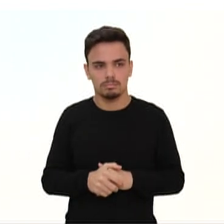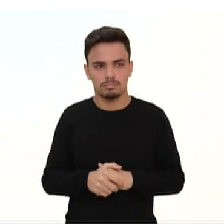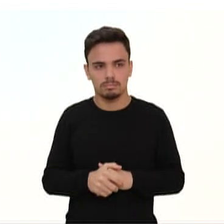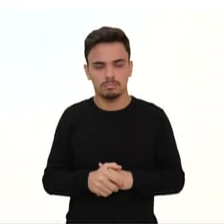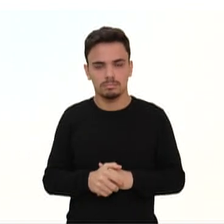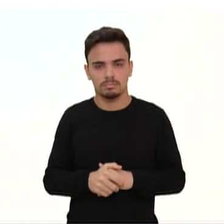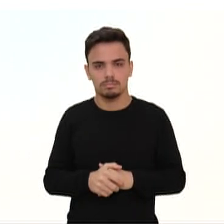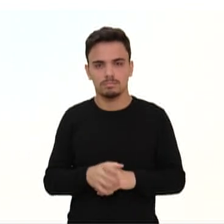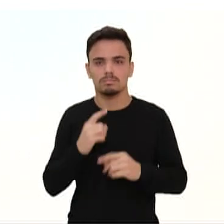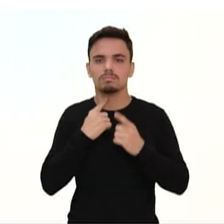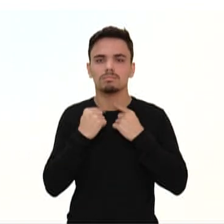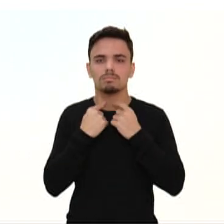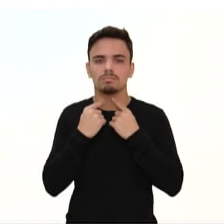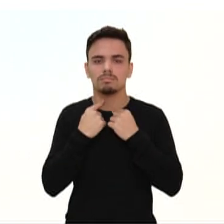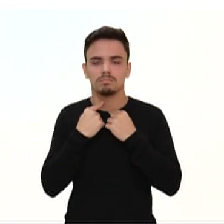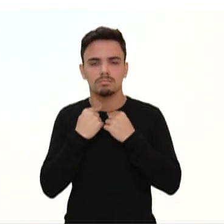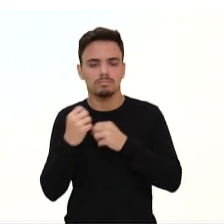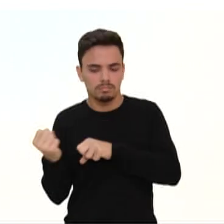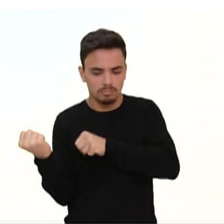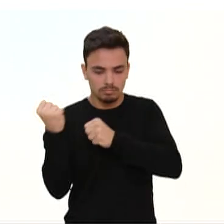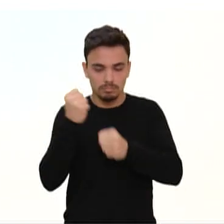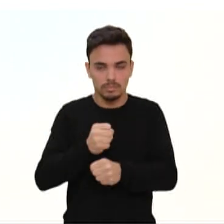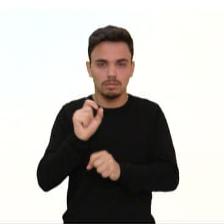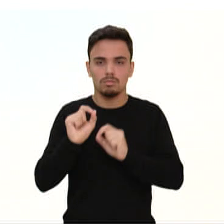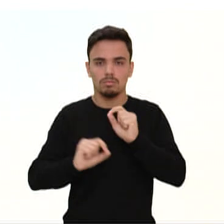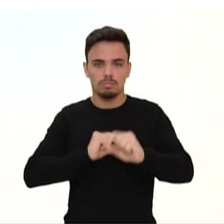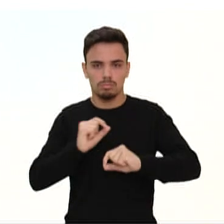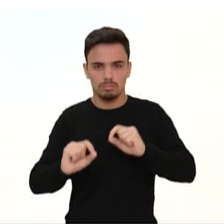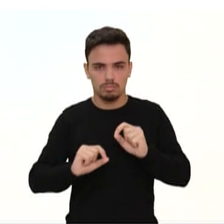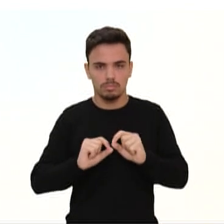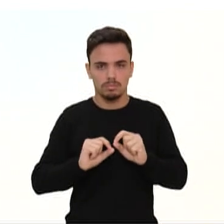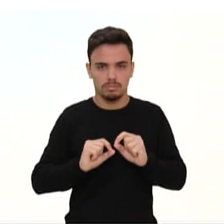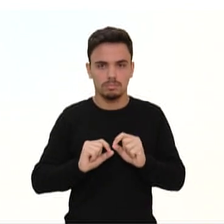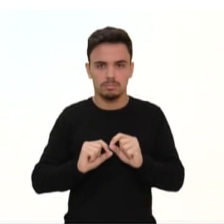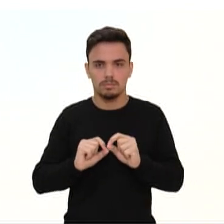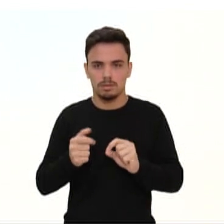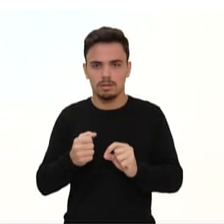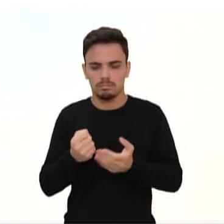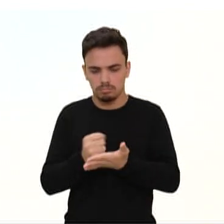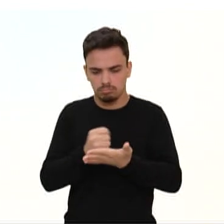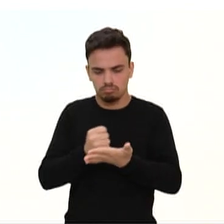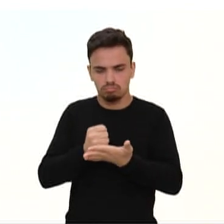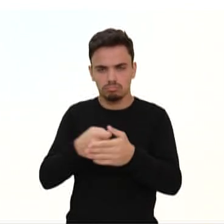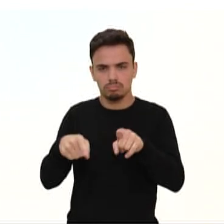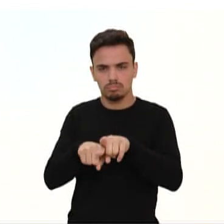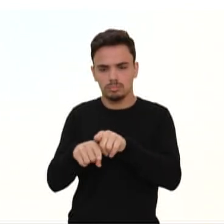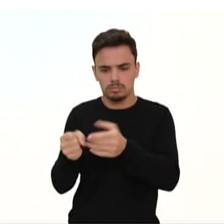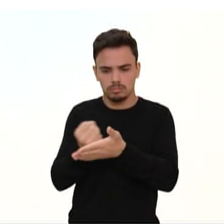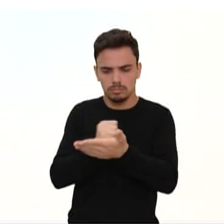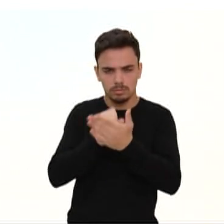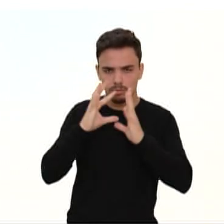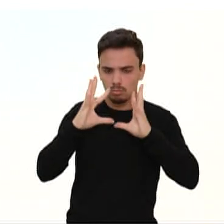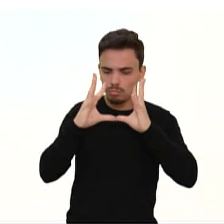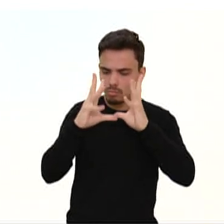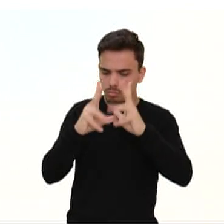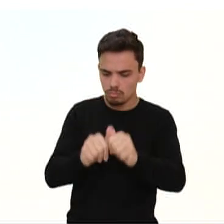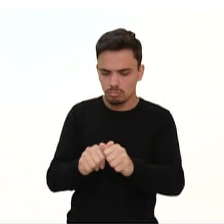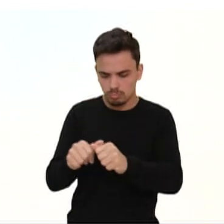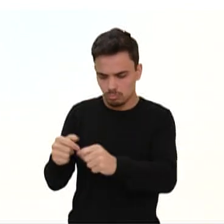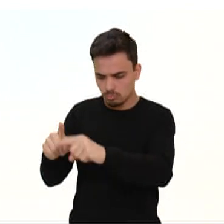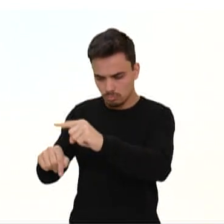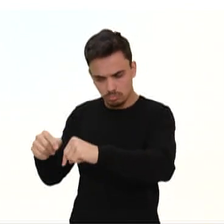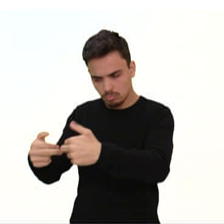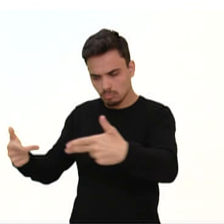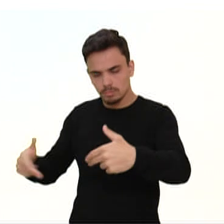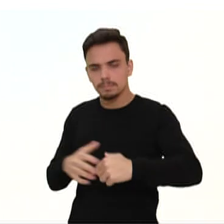Vontade de poder. Tudo que existe quer exercer domínio, poder, controle sobre algo. Então aqui